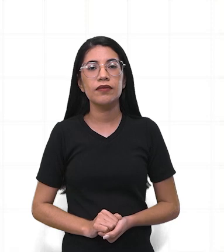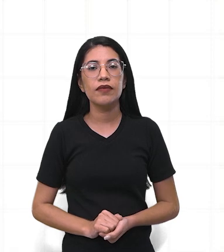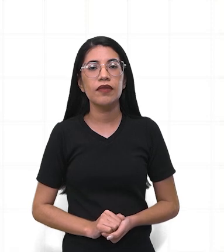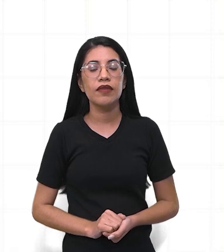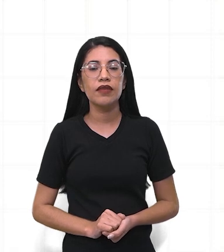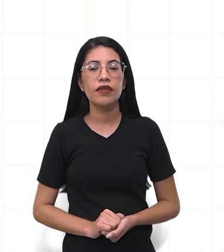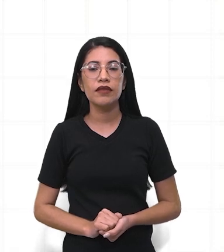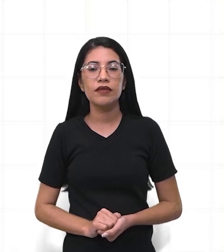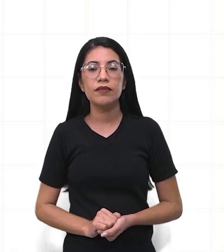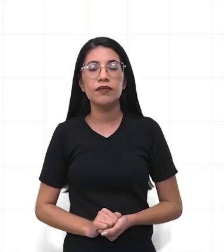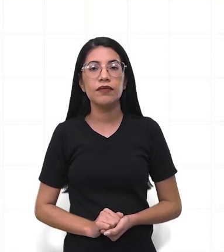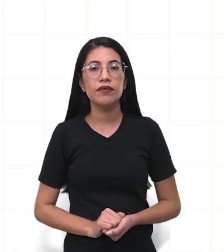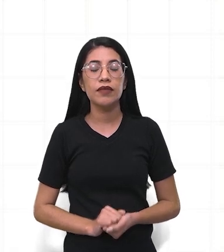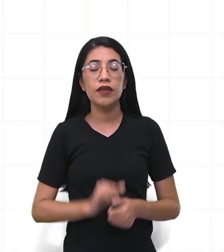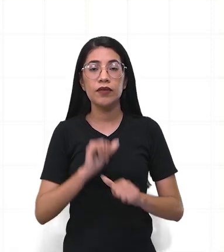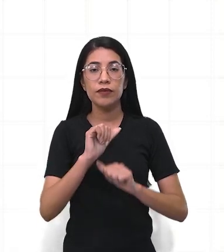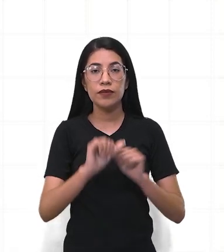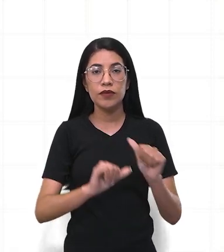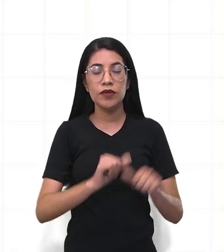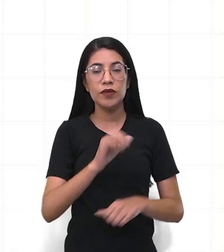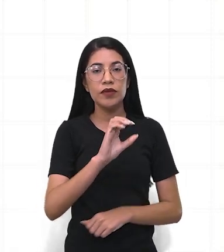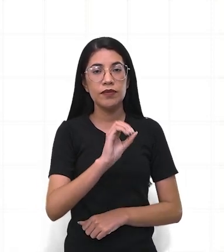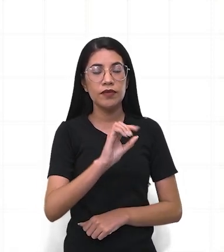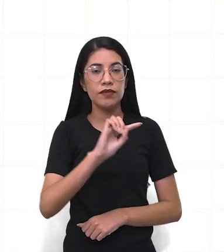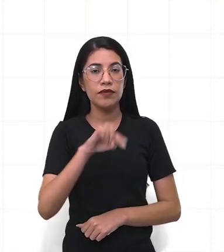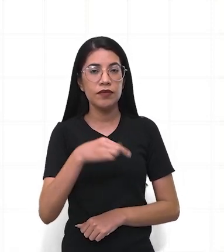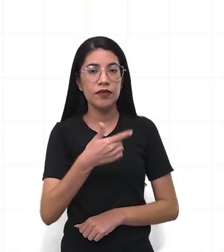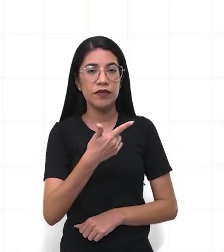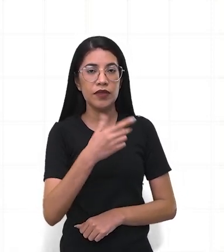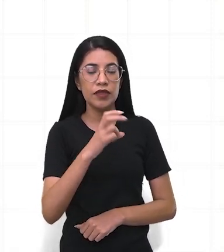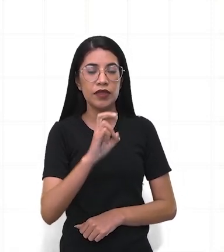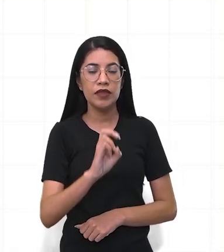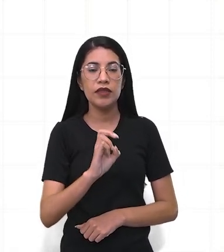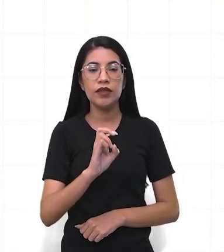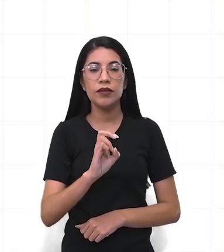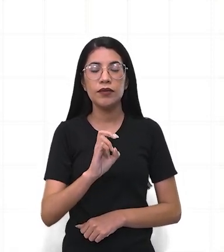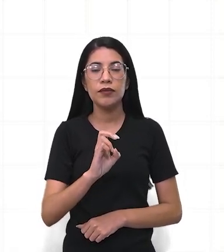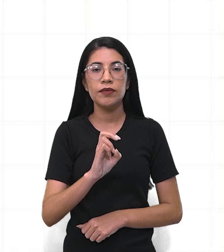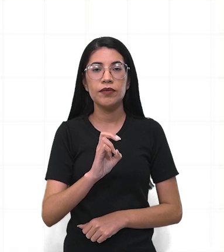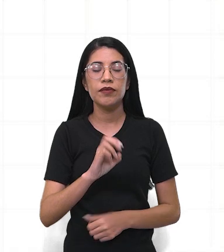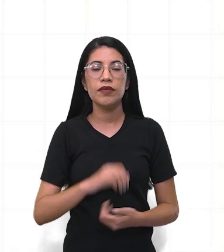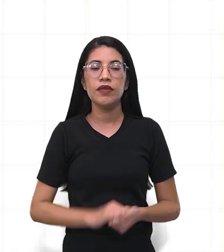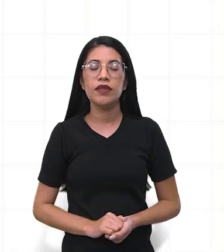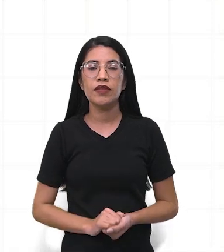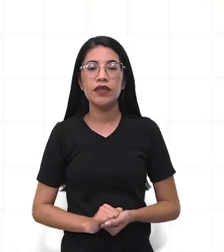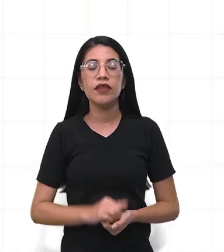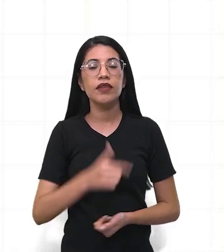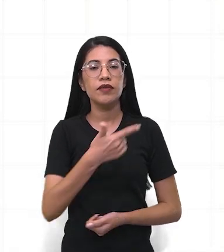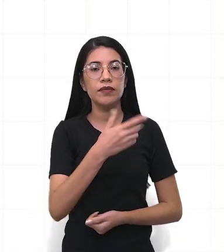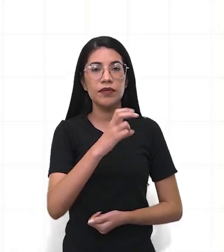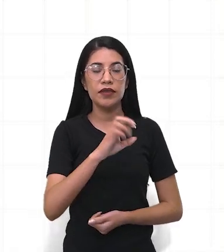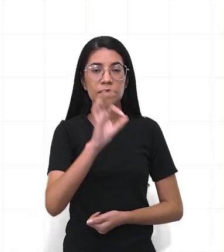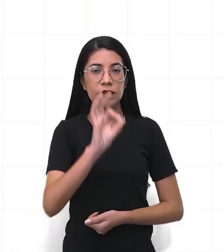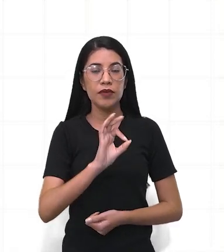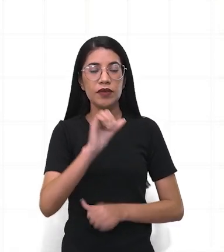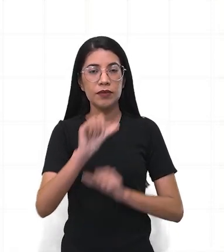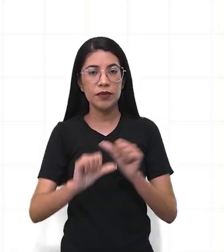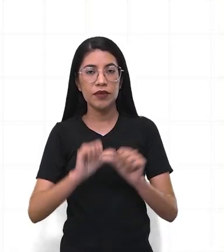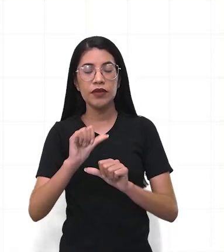25% transformando em número decimal é a mesma coisa que